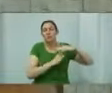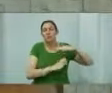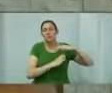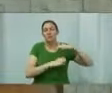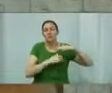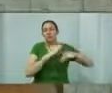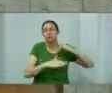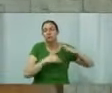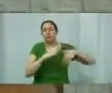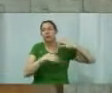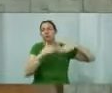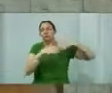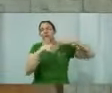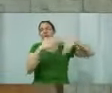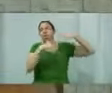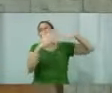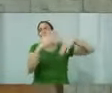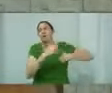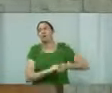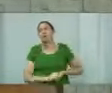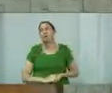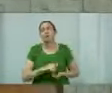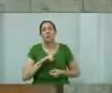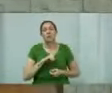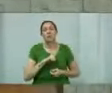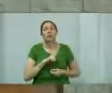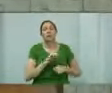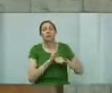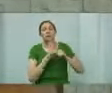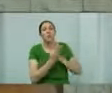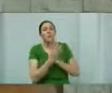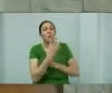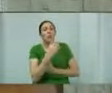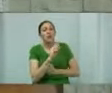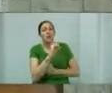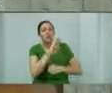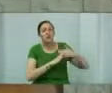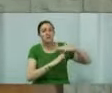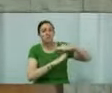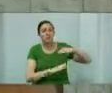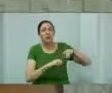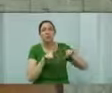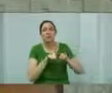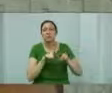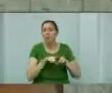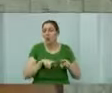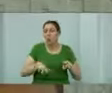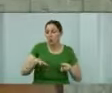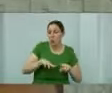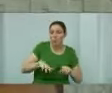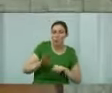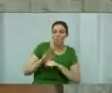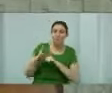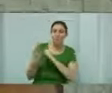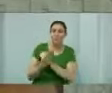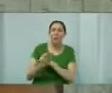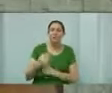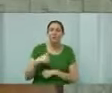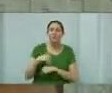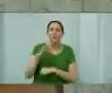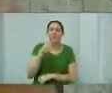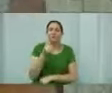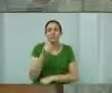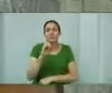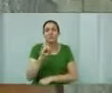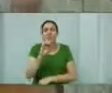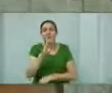corredor de desenvolvimento com quase 40 empresas. Você tem o distrito antigo com 1 milhão de metros quadrados, com mais de 60 empresas. O distrito